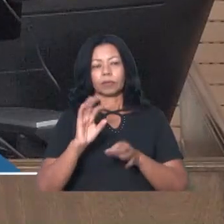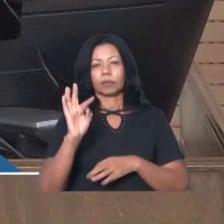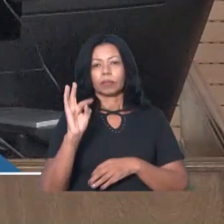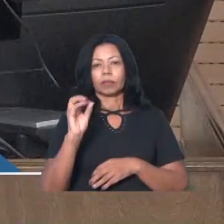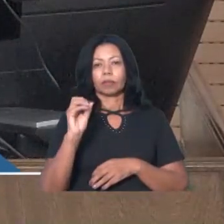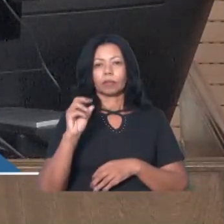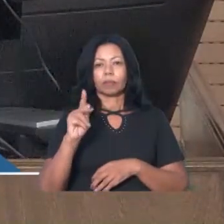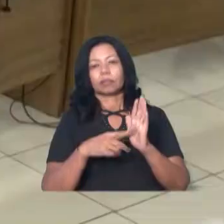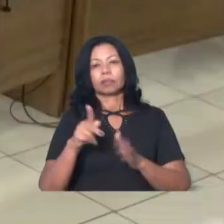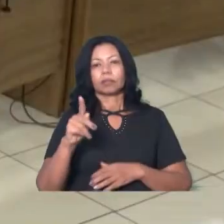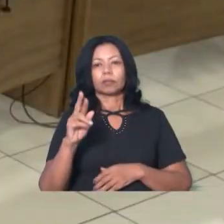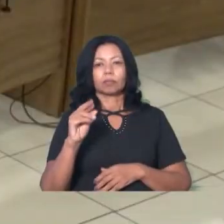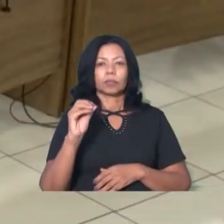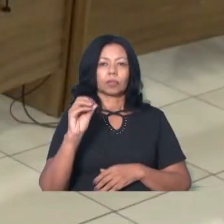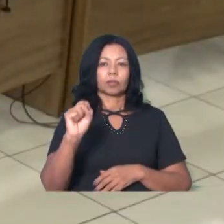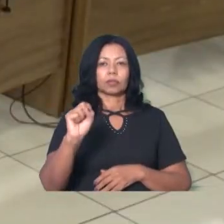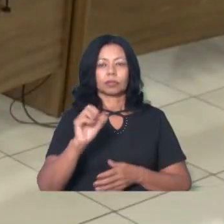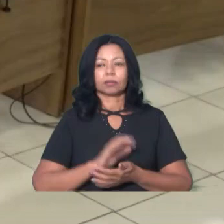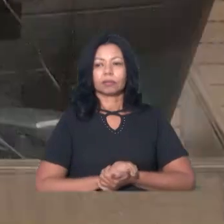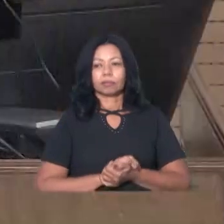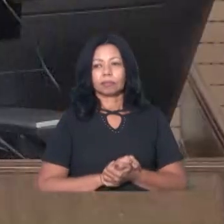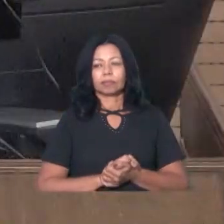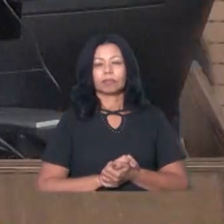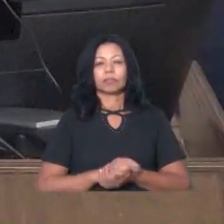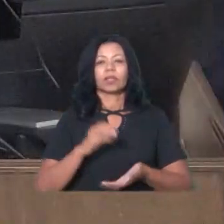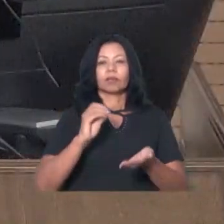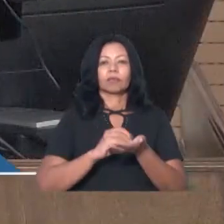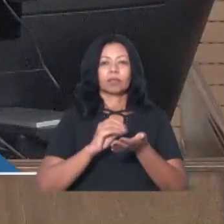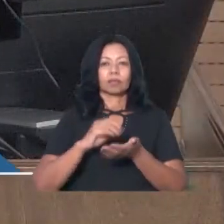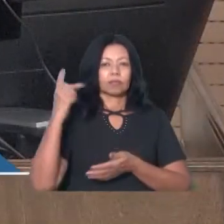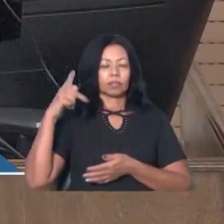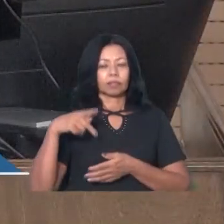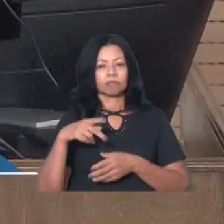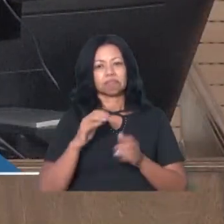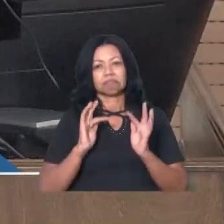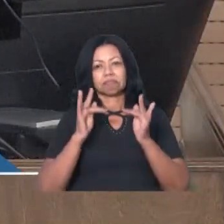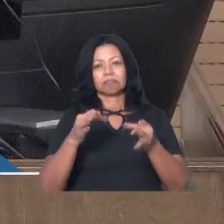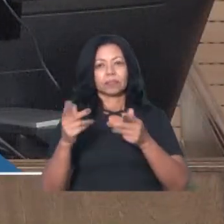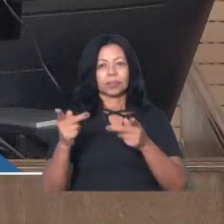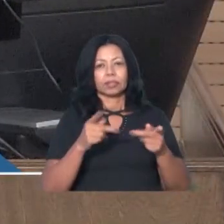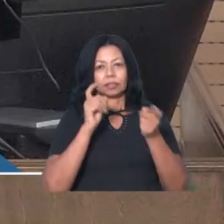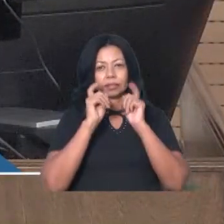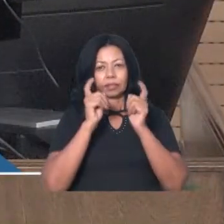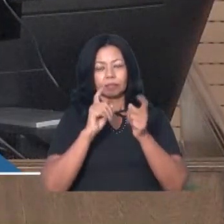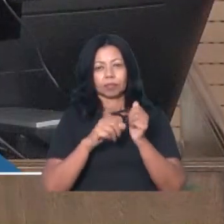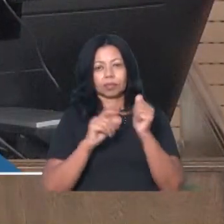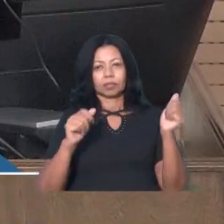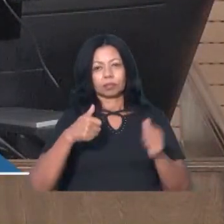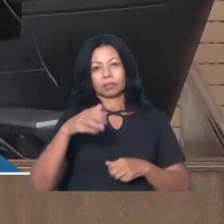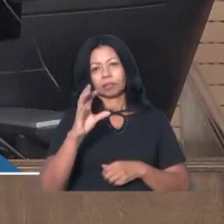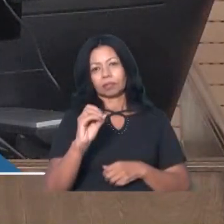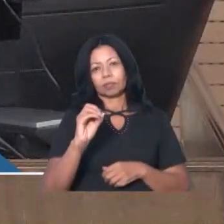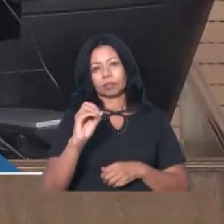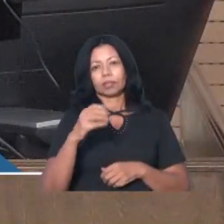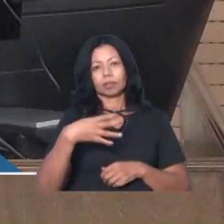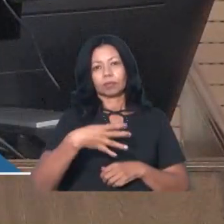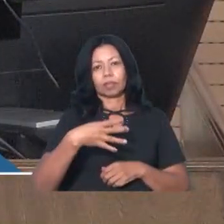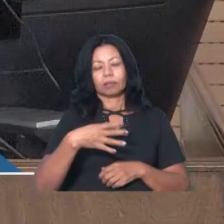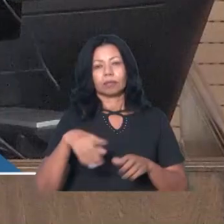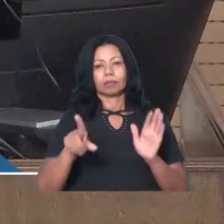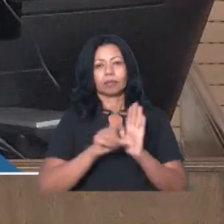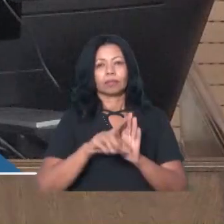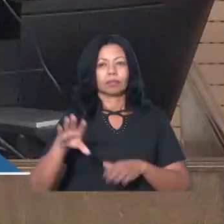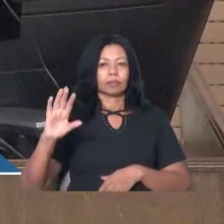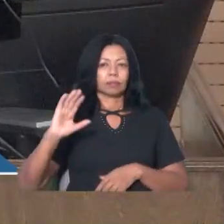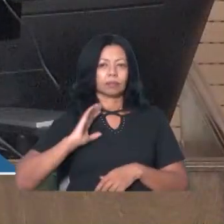Ricardo Queixão encerrou a sessão. Por falta de quórum, declaro encerrada a presente sessão nos termos do artigo 104, alínea A, do